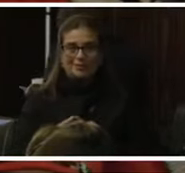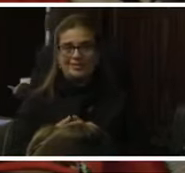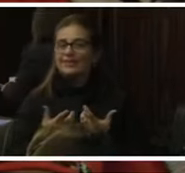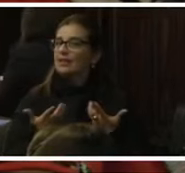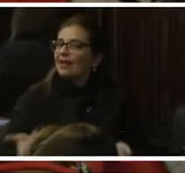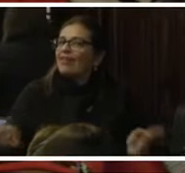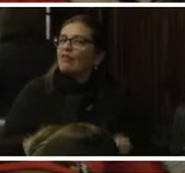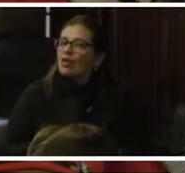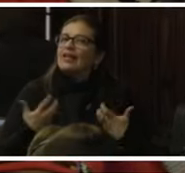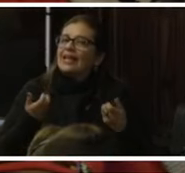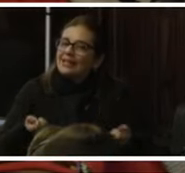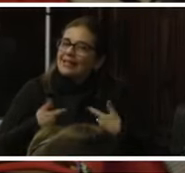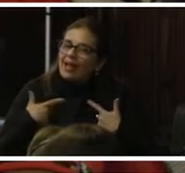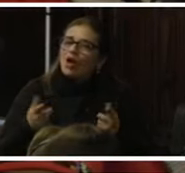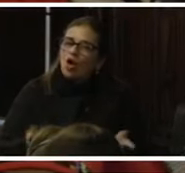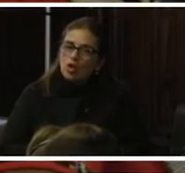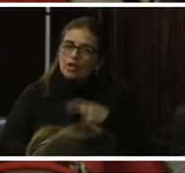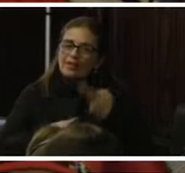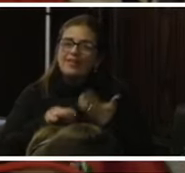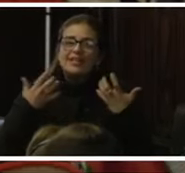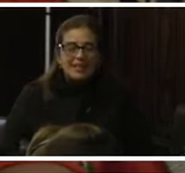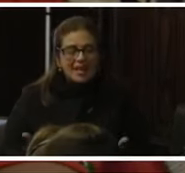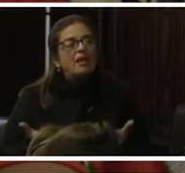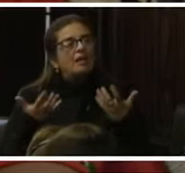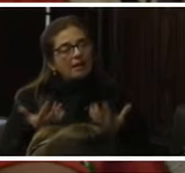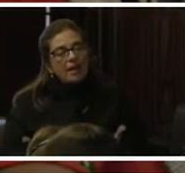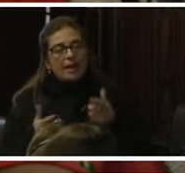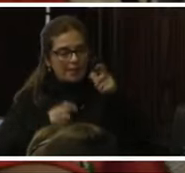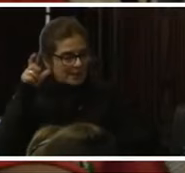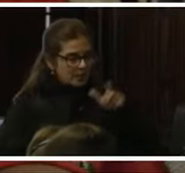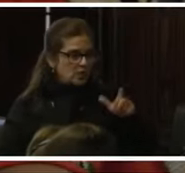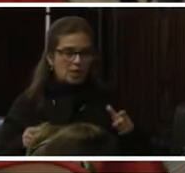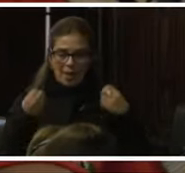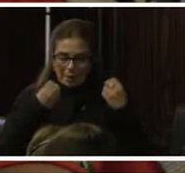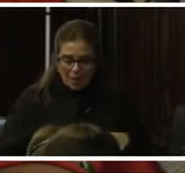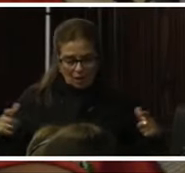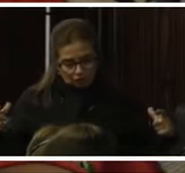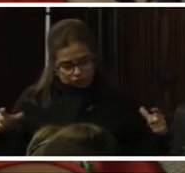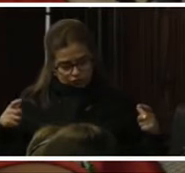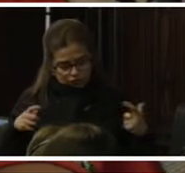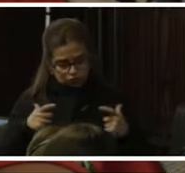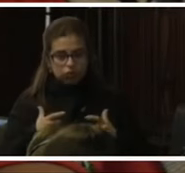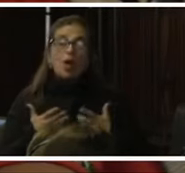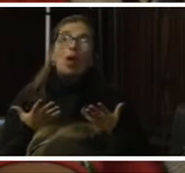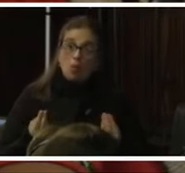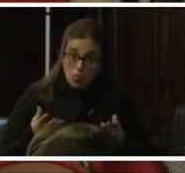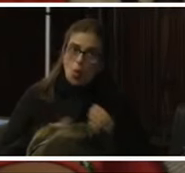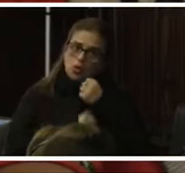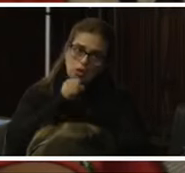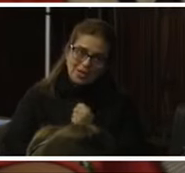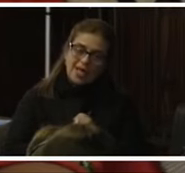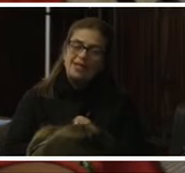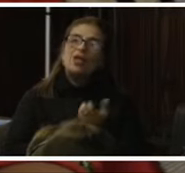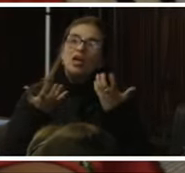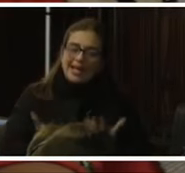gente estamos lutando para ter de volta essa terra que nós perdemos muito muitos anos então